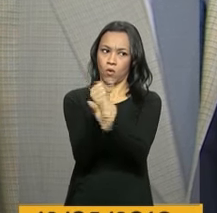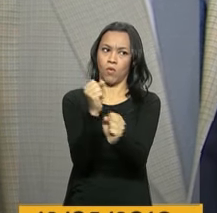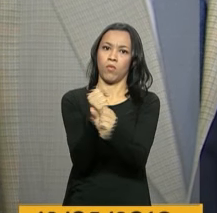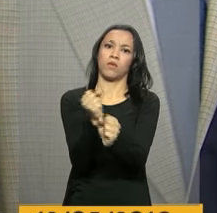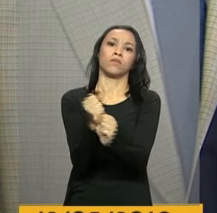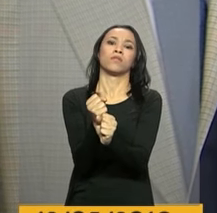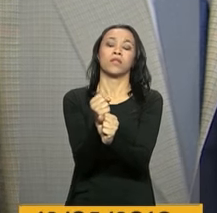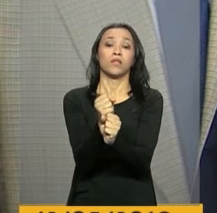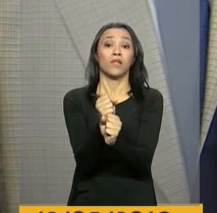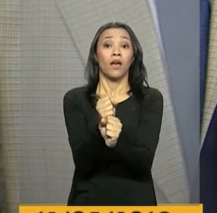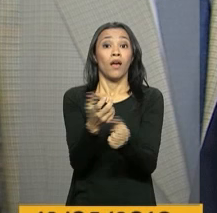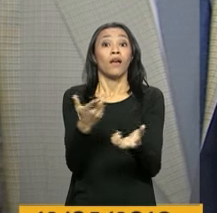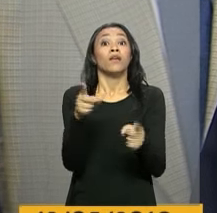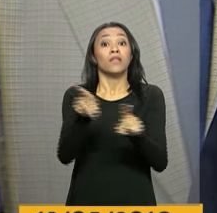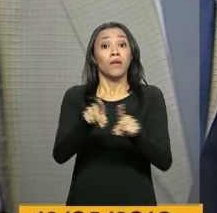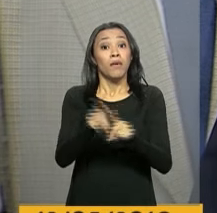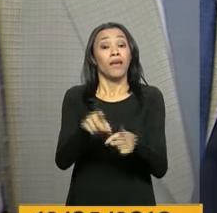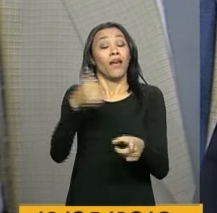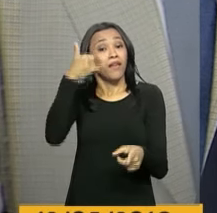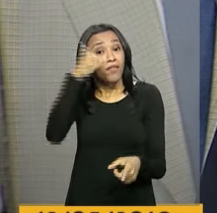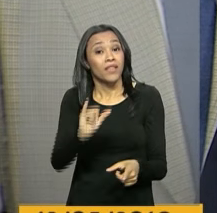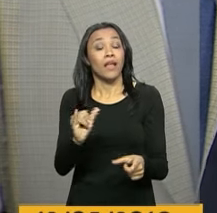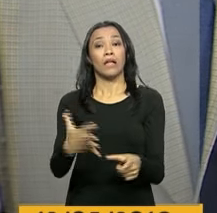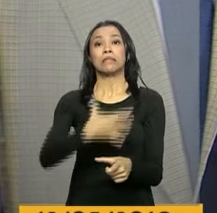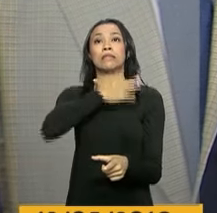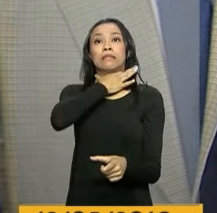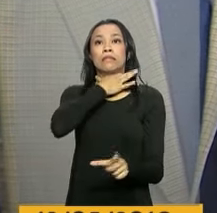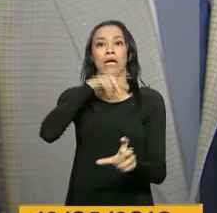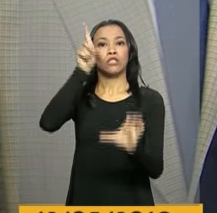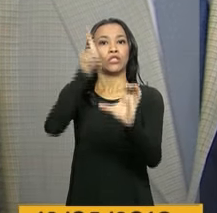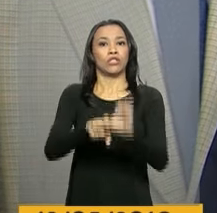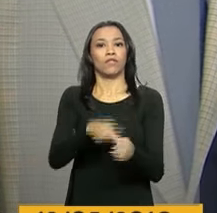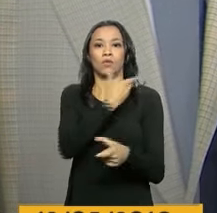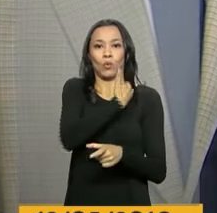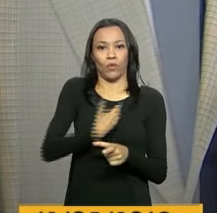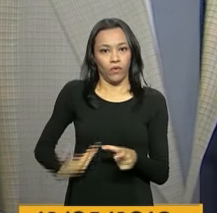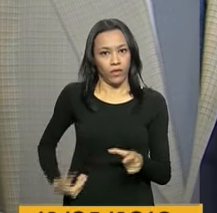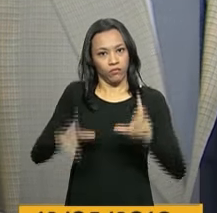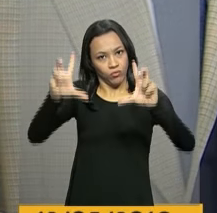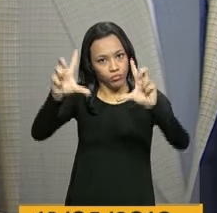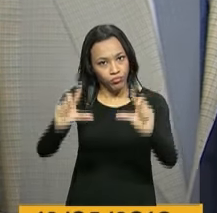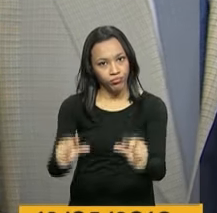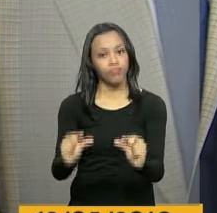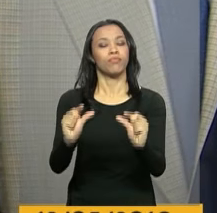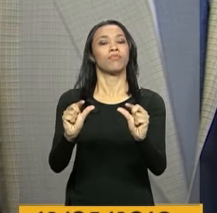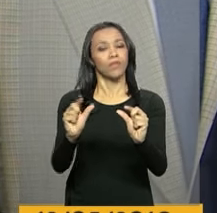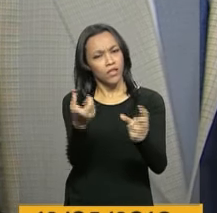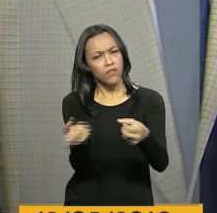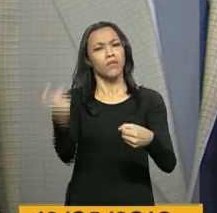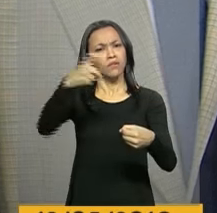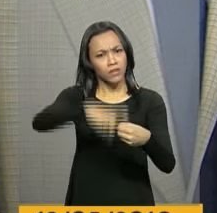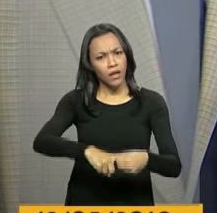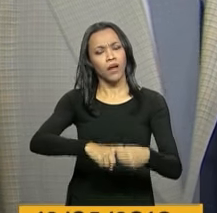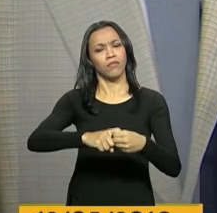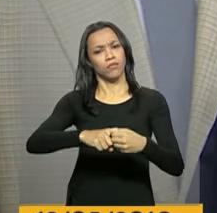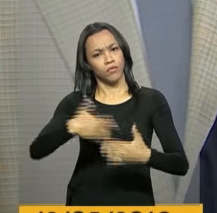do endividamento do setor público de volta ao patamar de sustentabilidade ao longo do